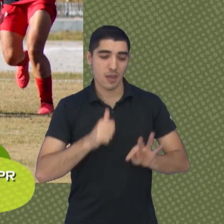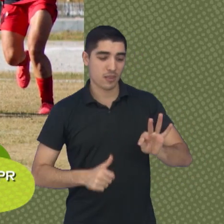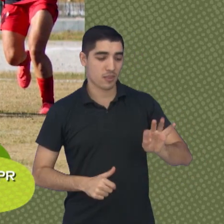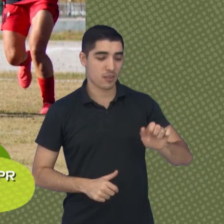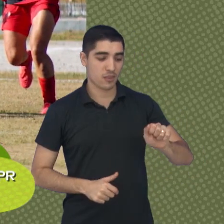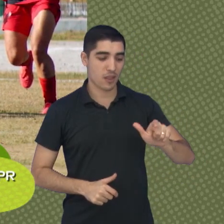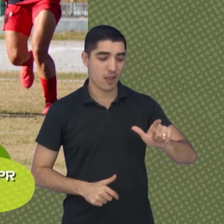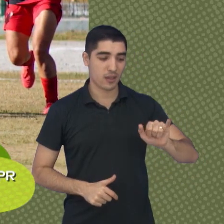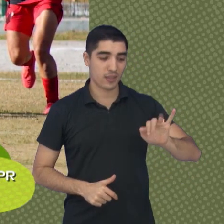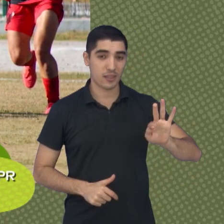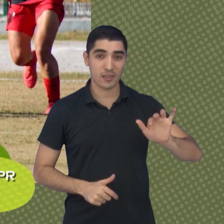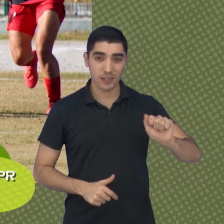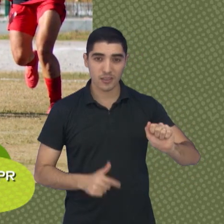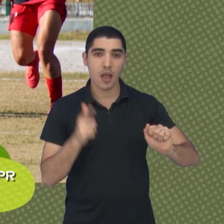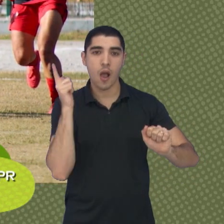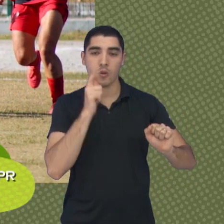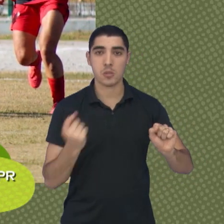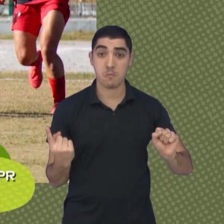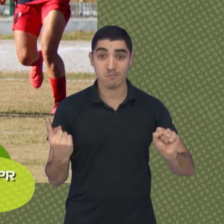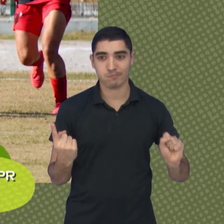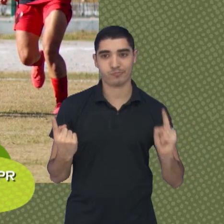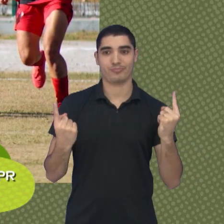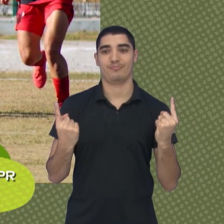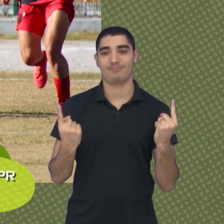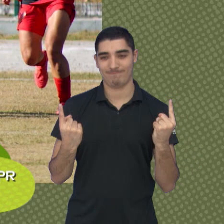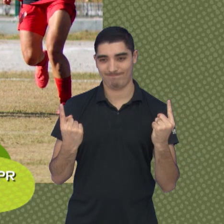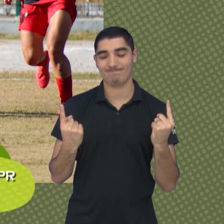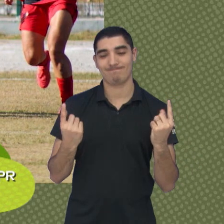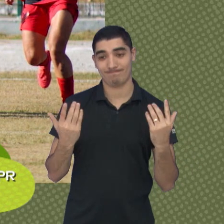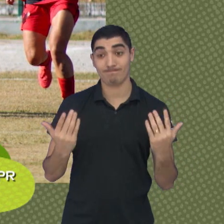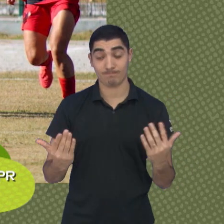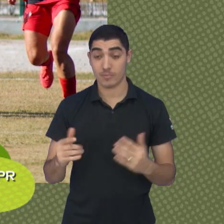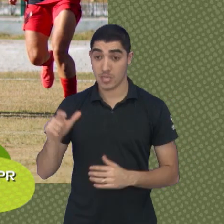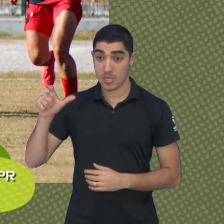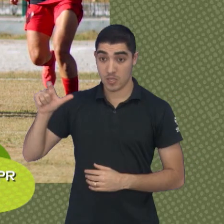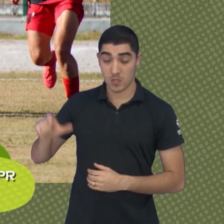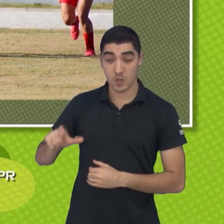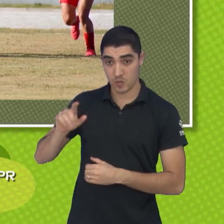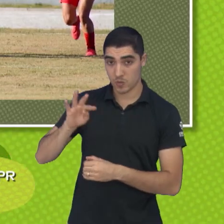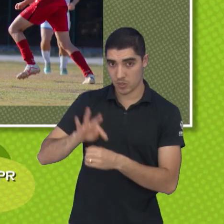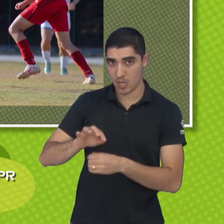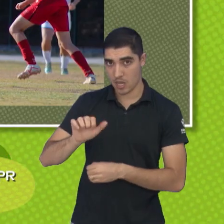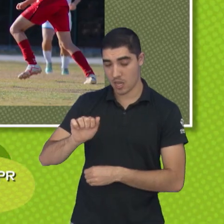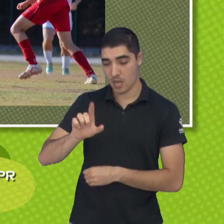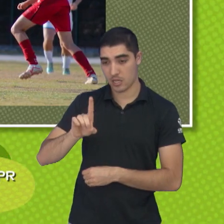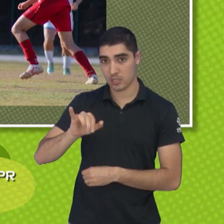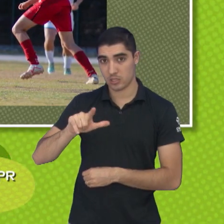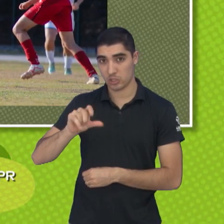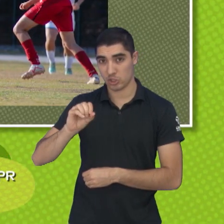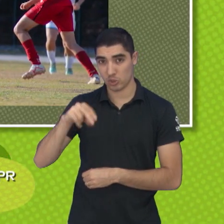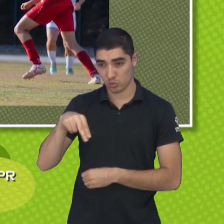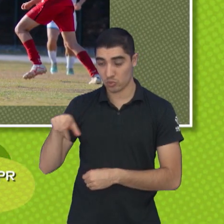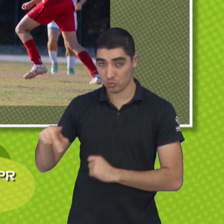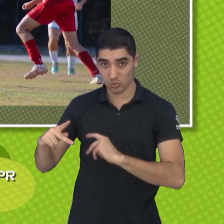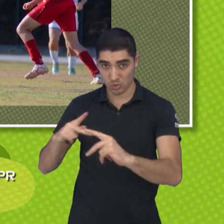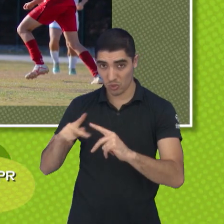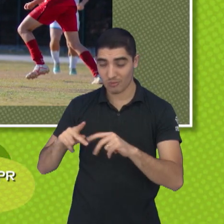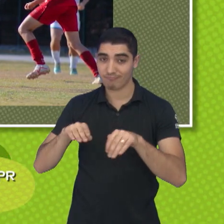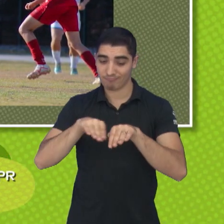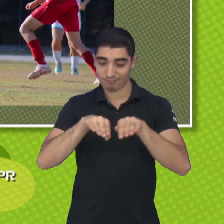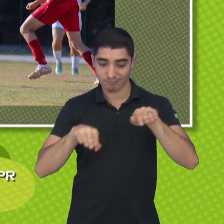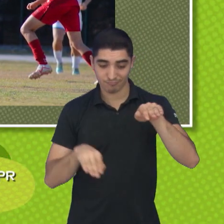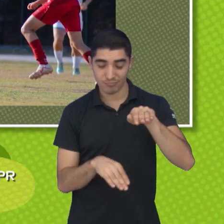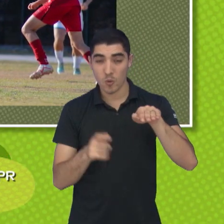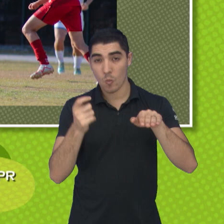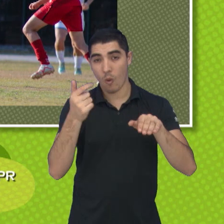do João do Pulo, aqui em São José dos Campos. Com o resultado, o time do técnico Adilson Galdino dos Santos segue na vice-lanterna do Grupo A com